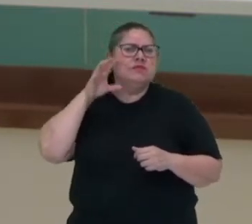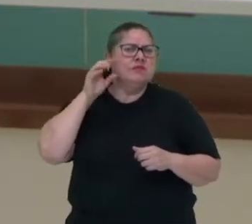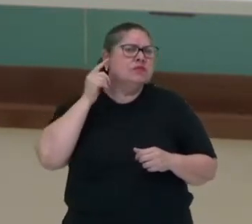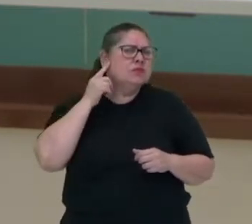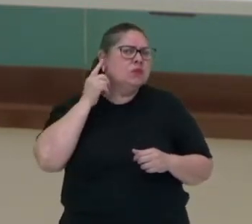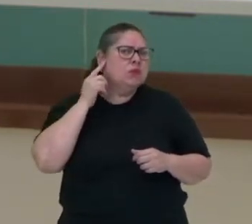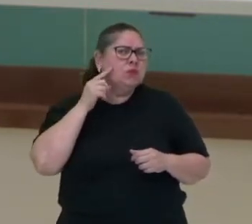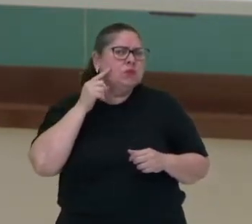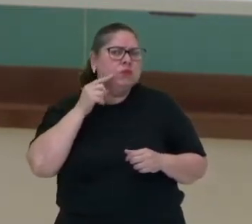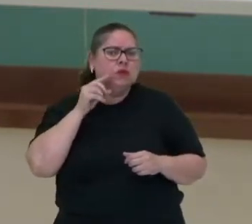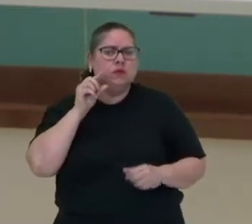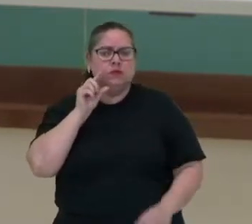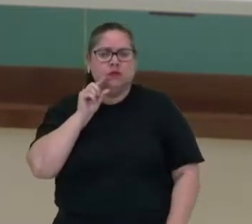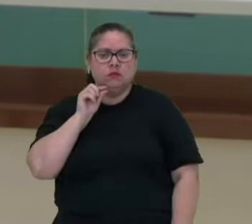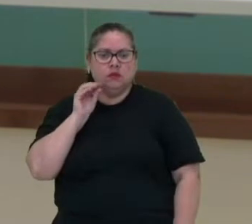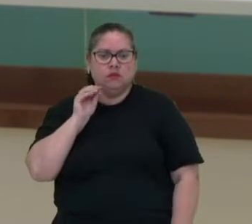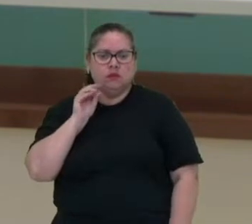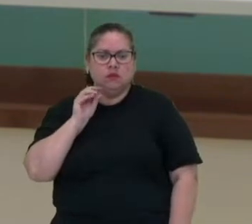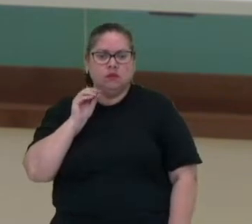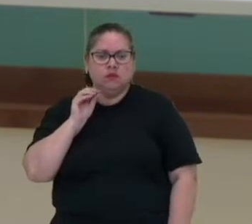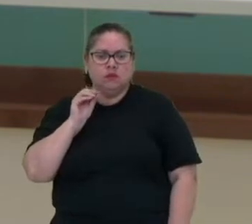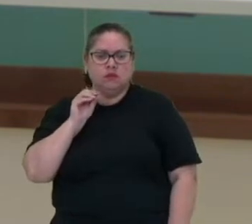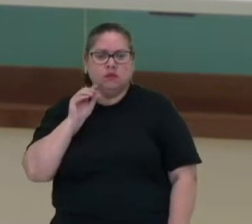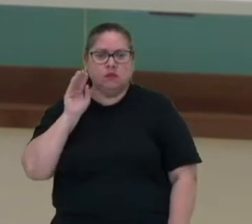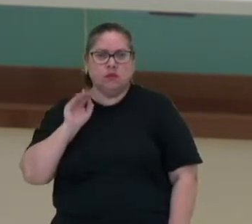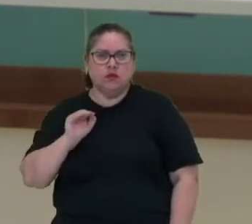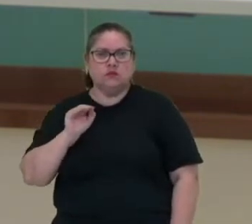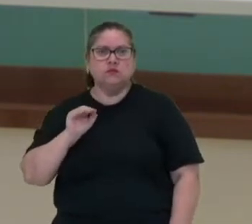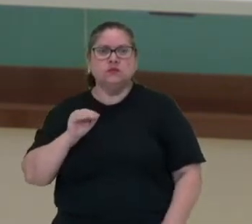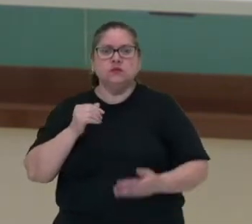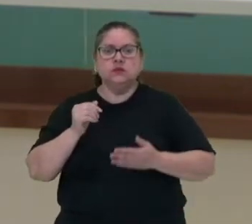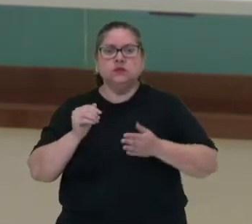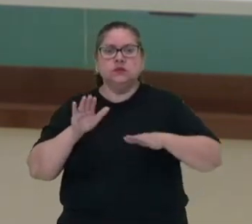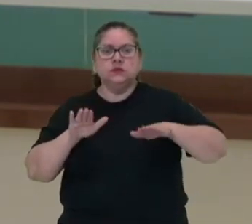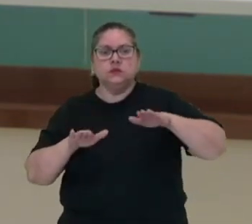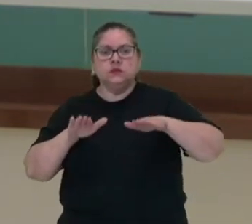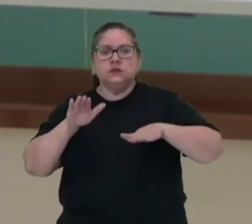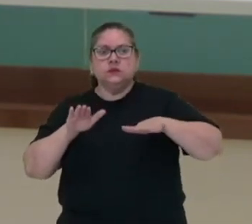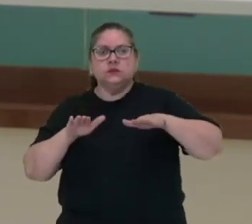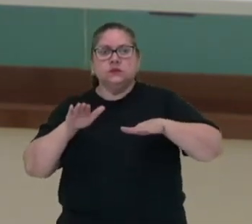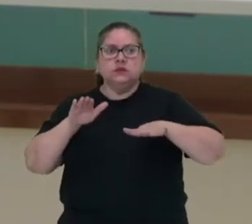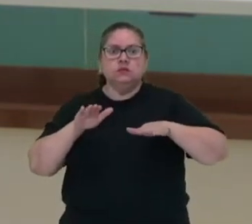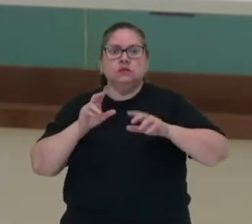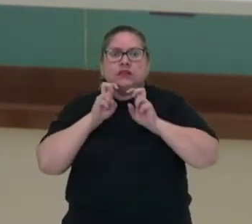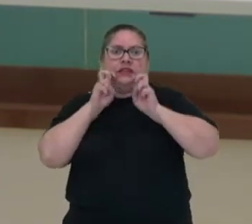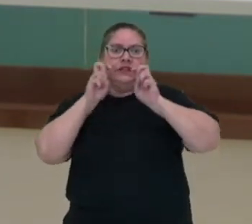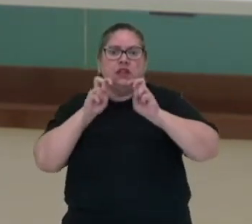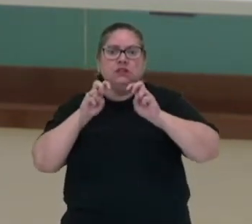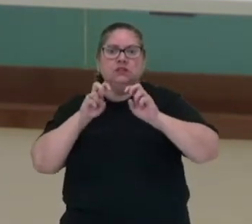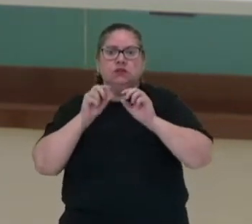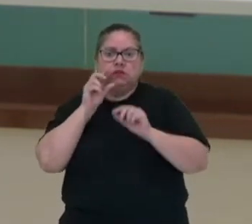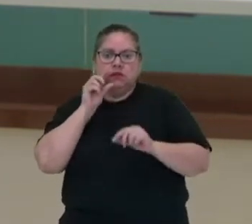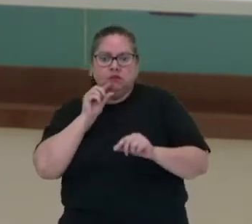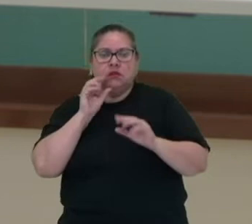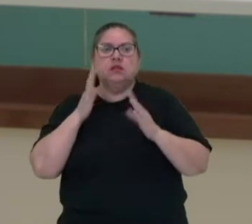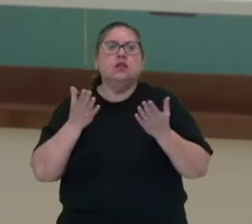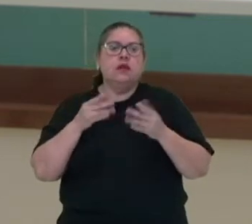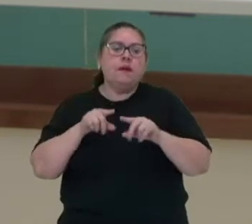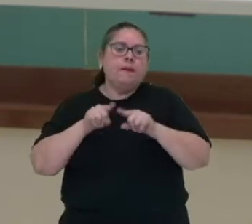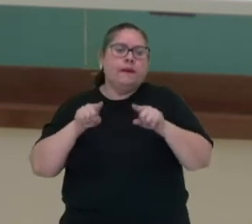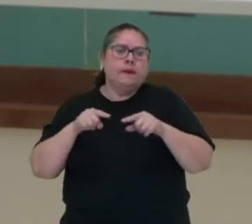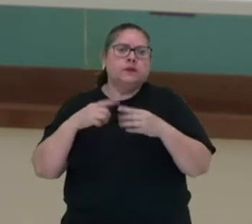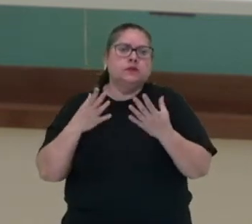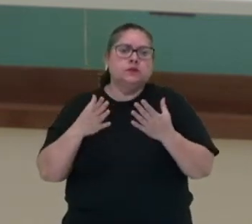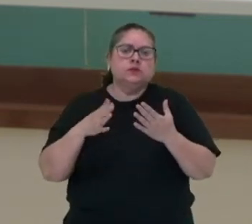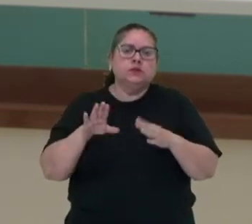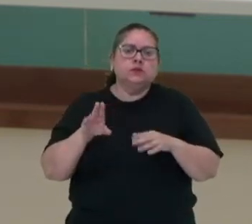a pessoa fala muito baixo. Então a gente tem que conseguir controlar esse volume, não precisa gritar, exagerar também. Mas quando